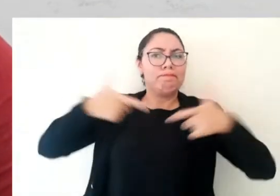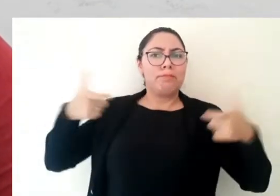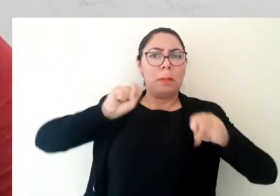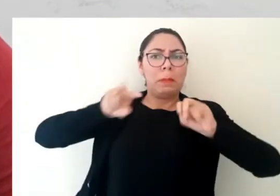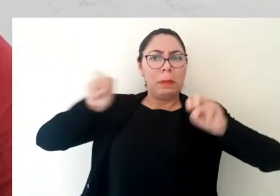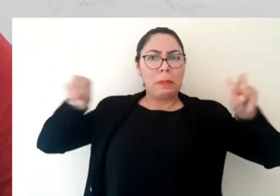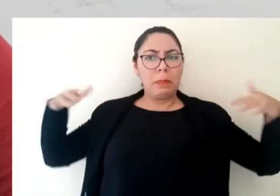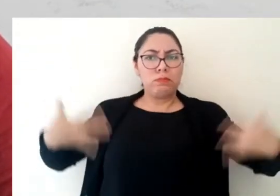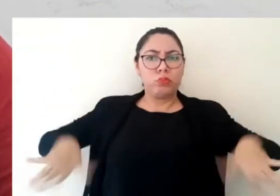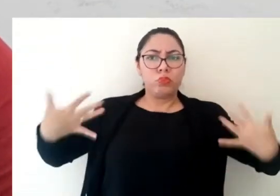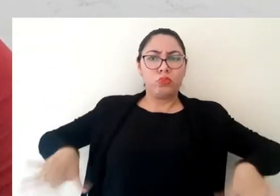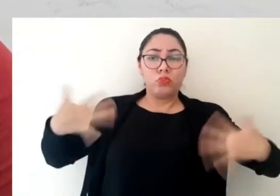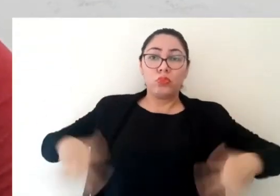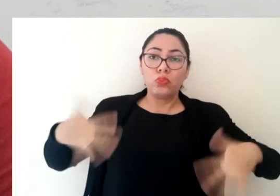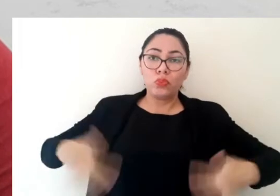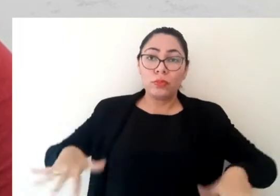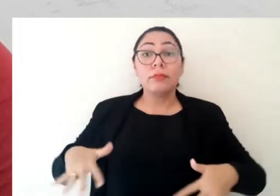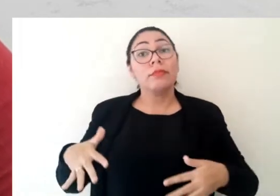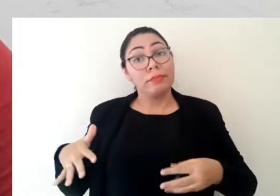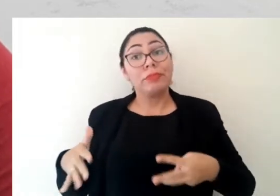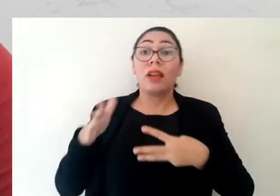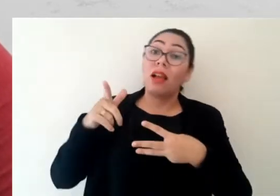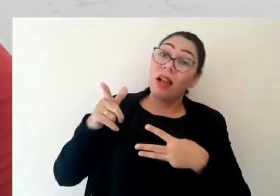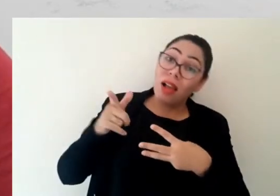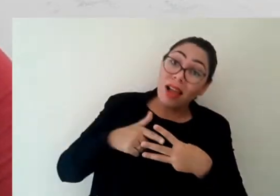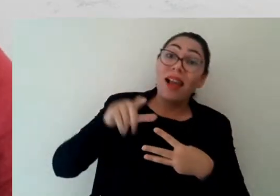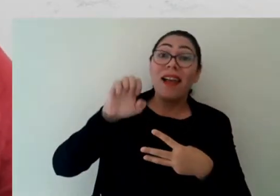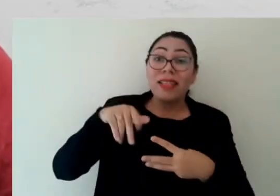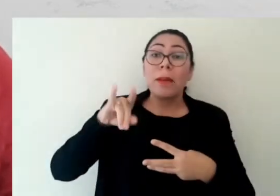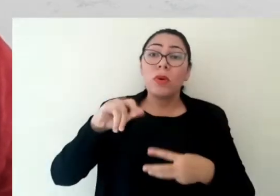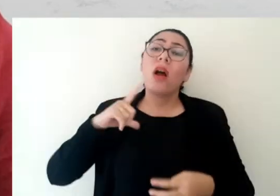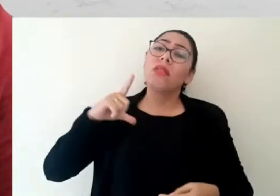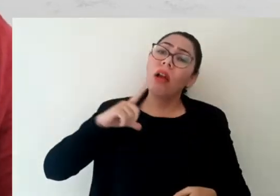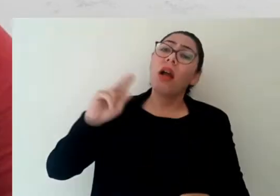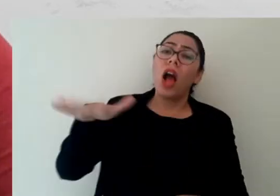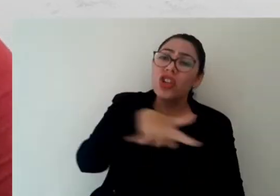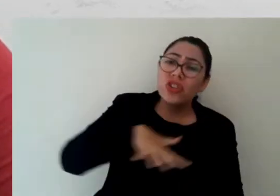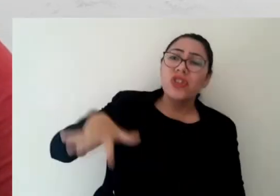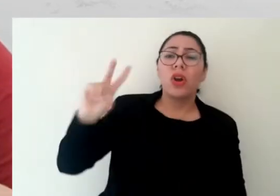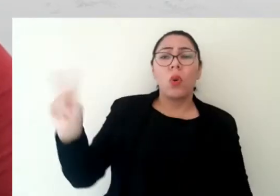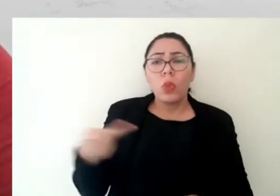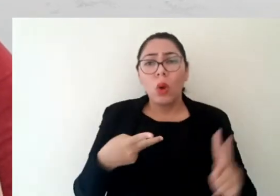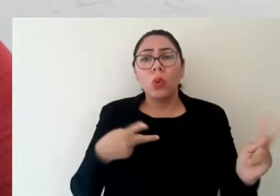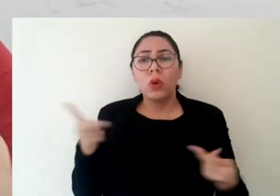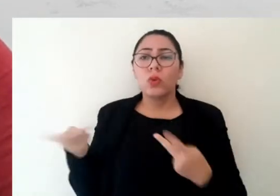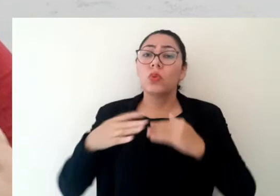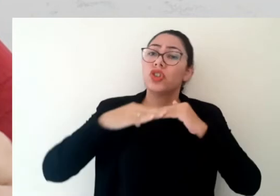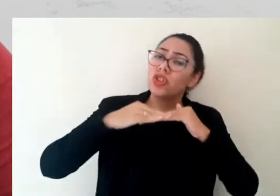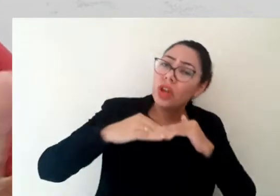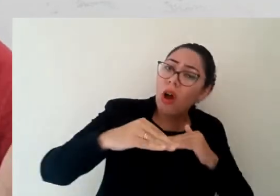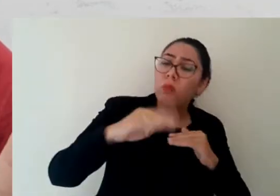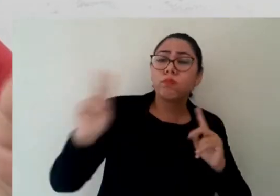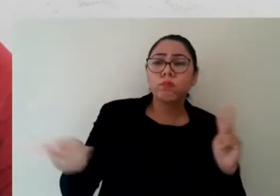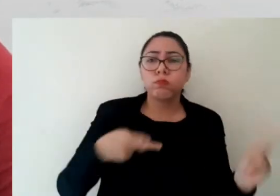fala de endemia, de uma doença endêmica, é uma doença que já acontece normalmente naquela região, mas numa quantidade